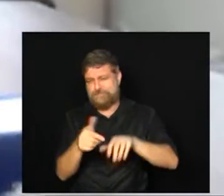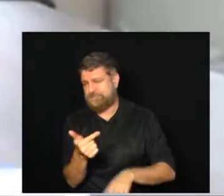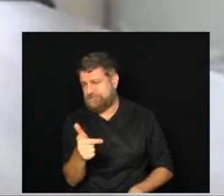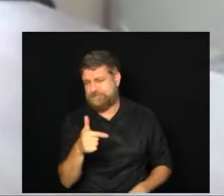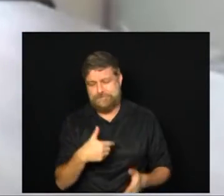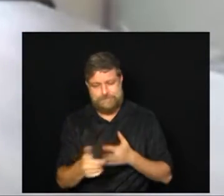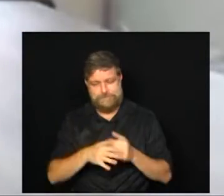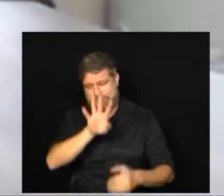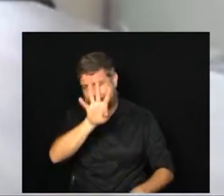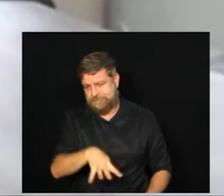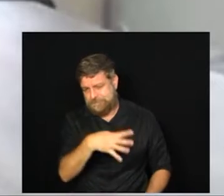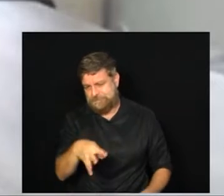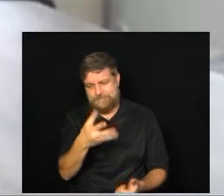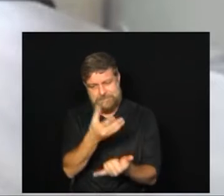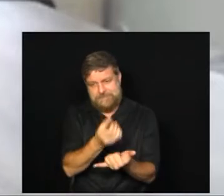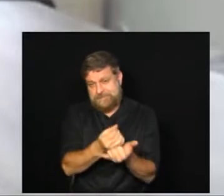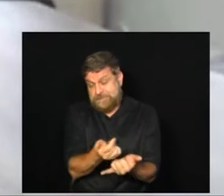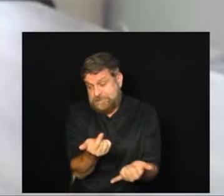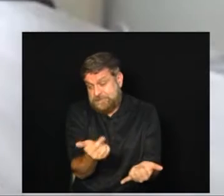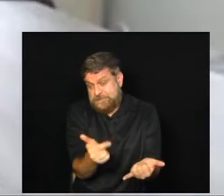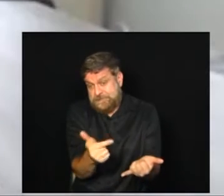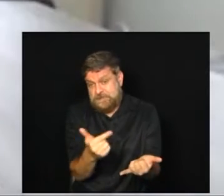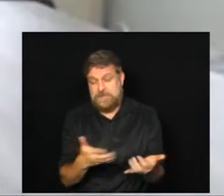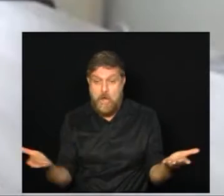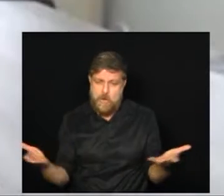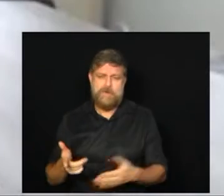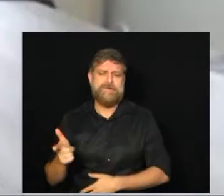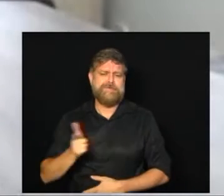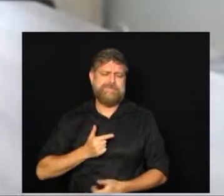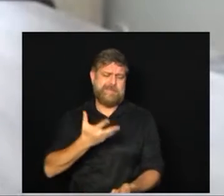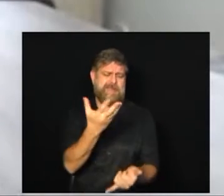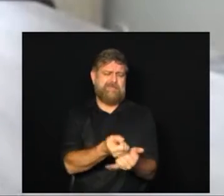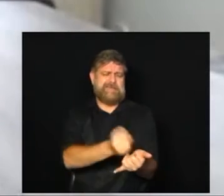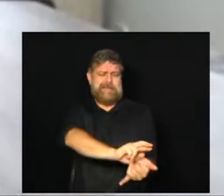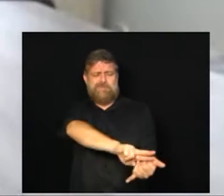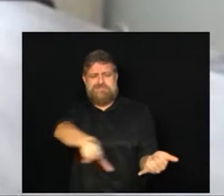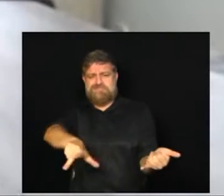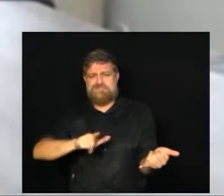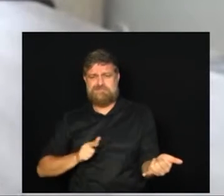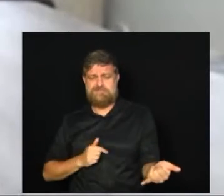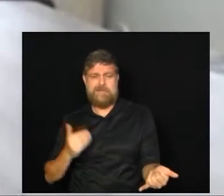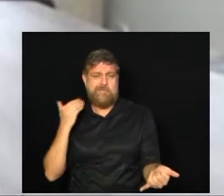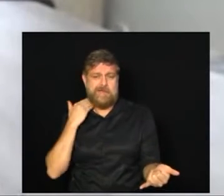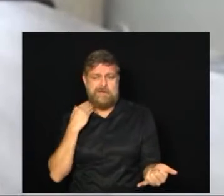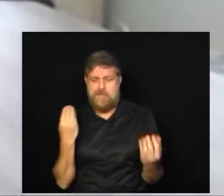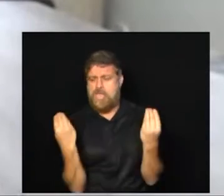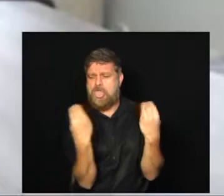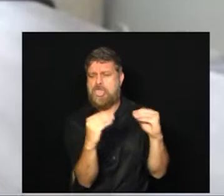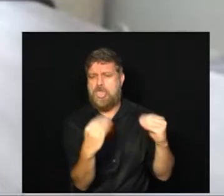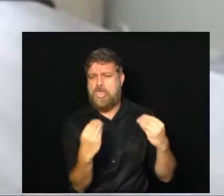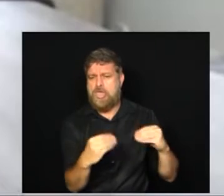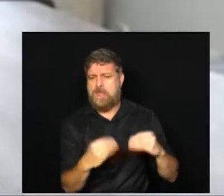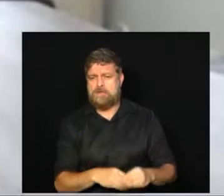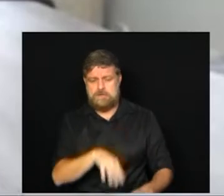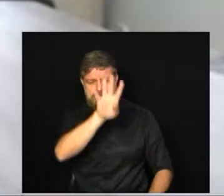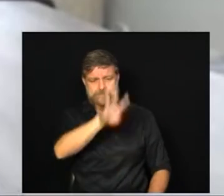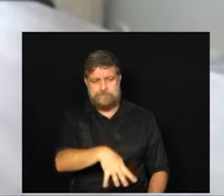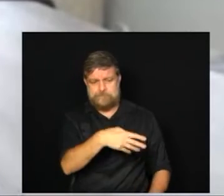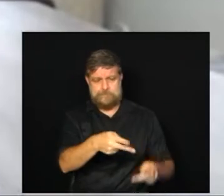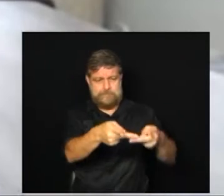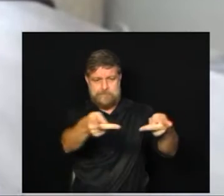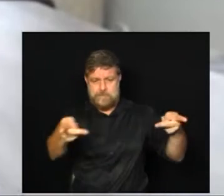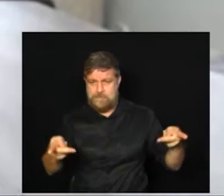Excel, não tinha esses aplicativos que tem hoje em dia, né? Hoje em dia tem muitos aplicativos que você vincula a sua conta corrente e ele gera um desenho de pizza dizendo